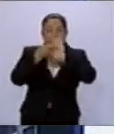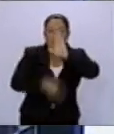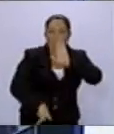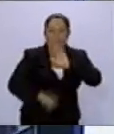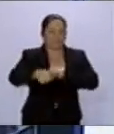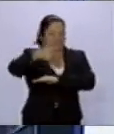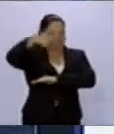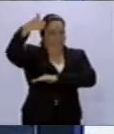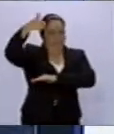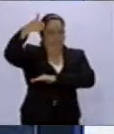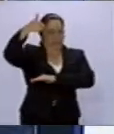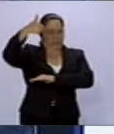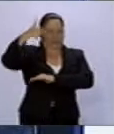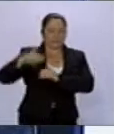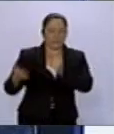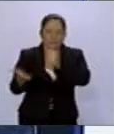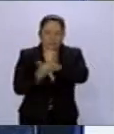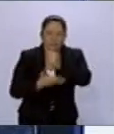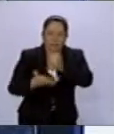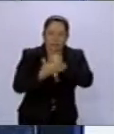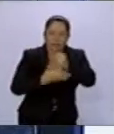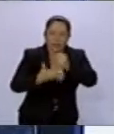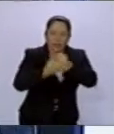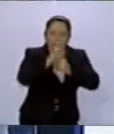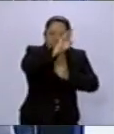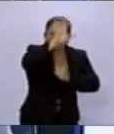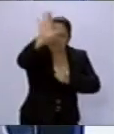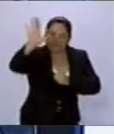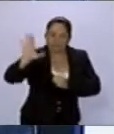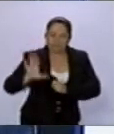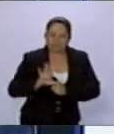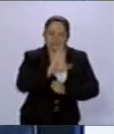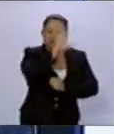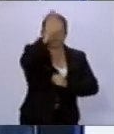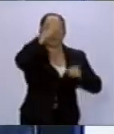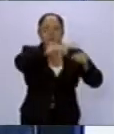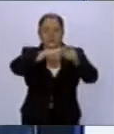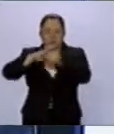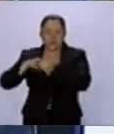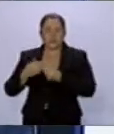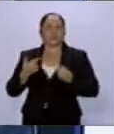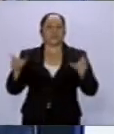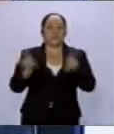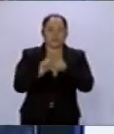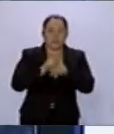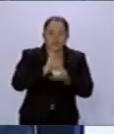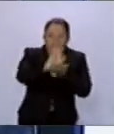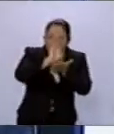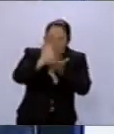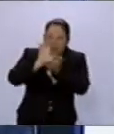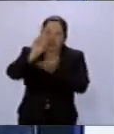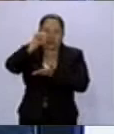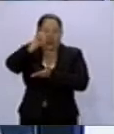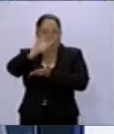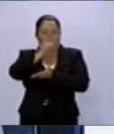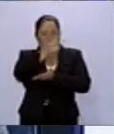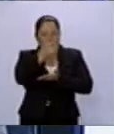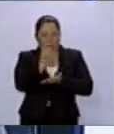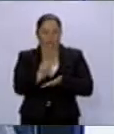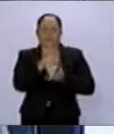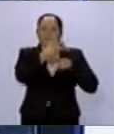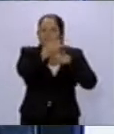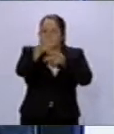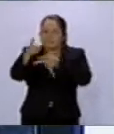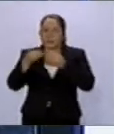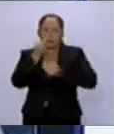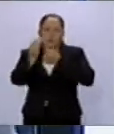carreiras de base Regional que possam articular estados e municípios com financiamento novo da união e com a estruturação de uma modalidade que perceba a